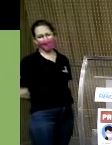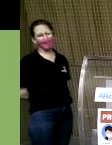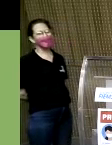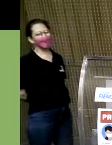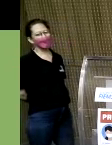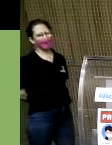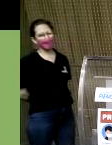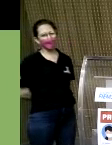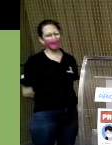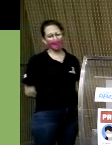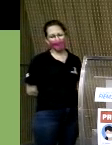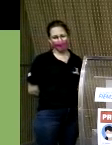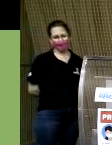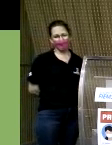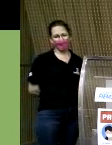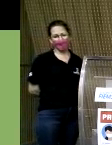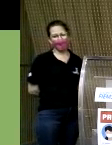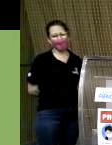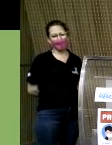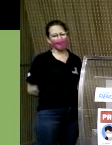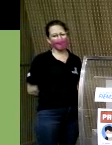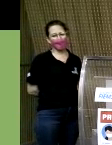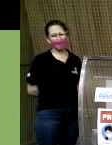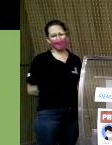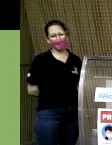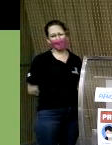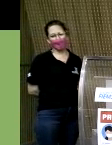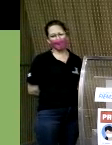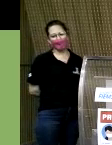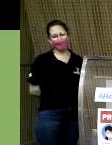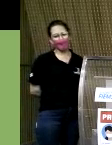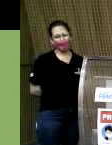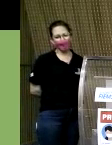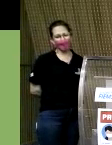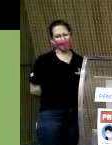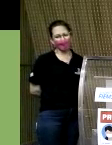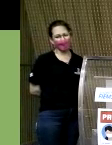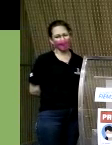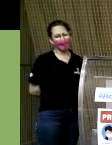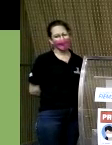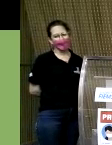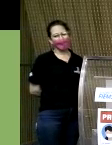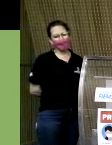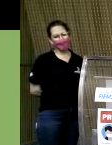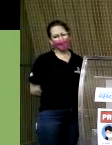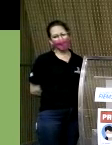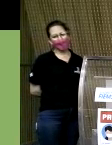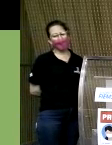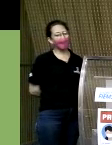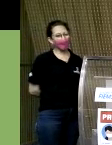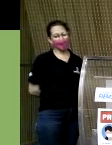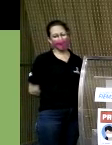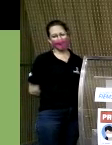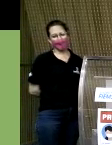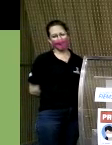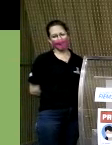é uma frase que eu acho de muito impacto. Seu trabalho vai preencher uma grande parte da sua vida. E a única maneira de